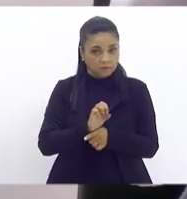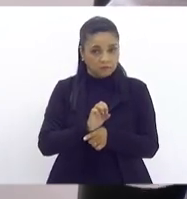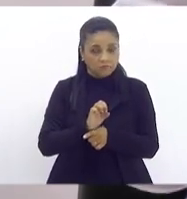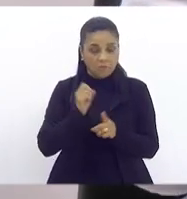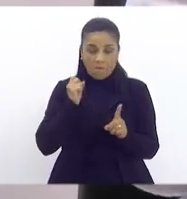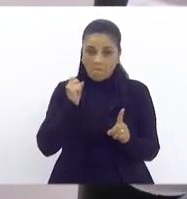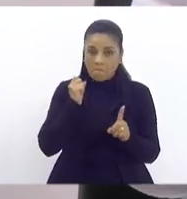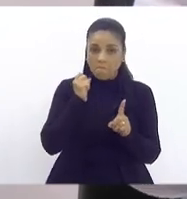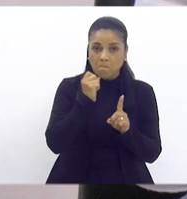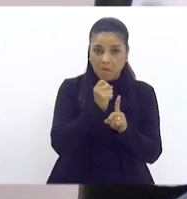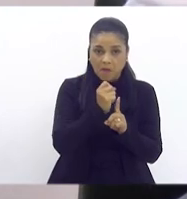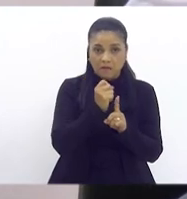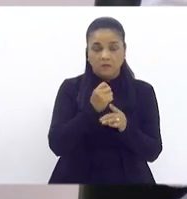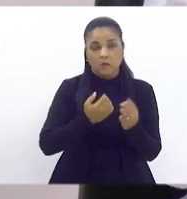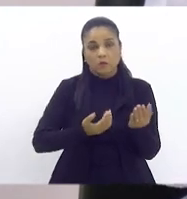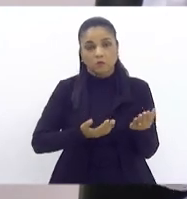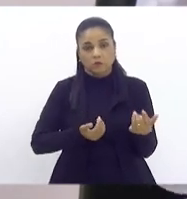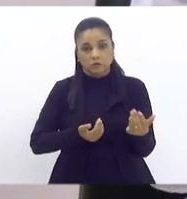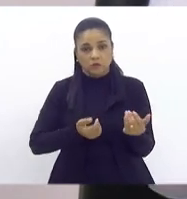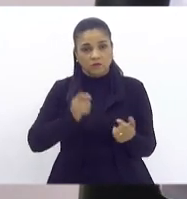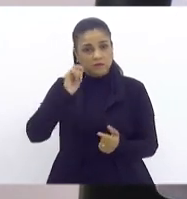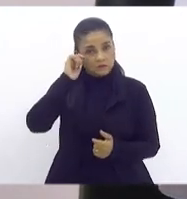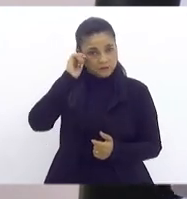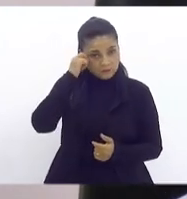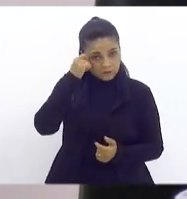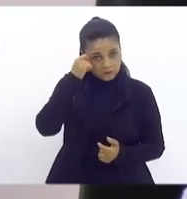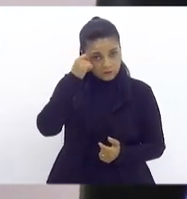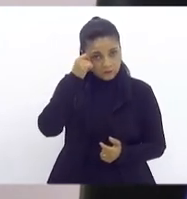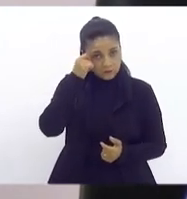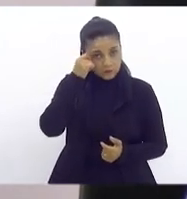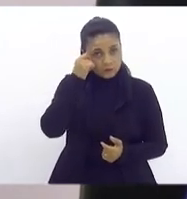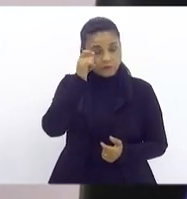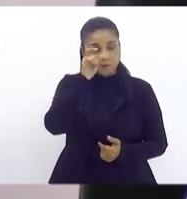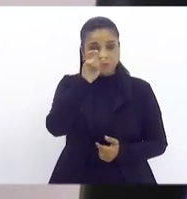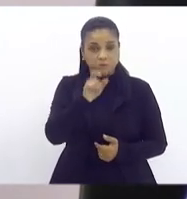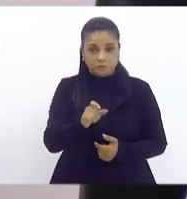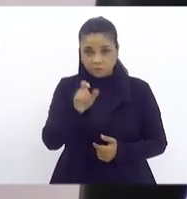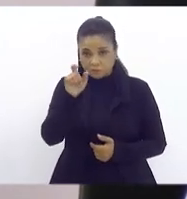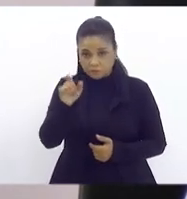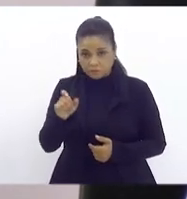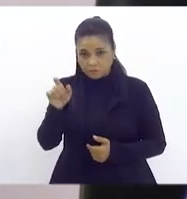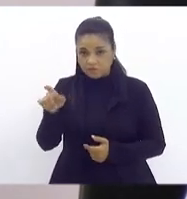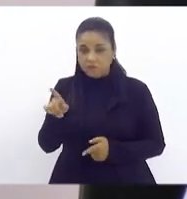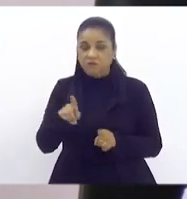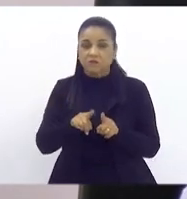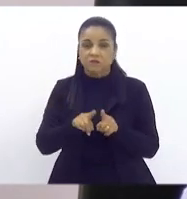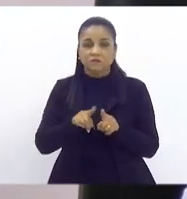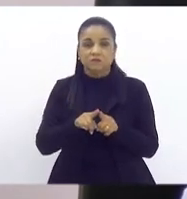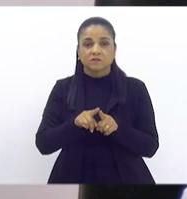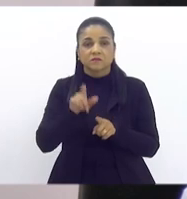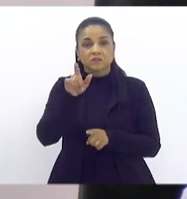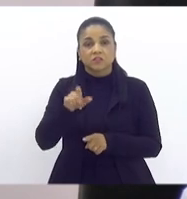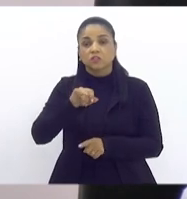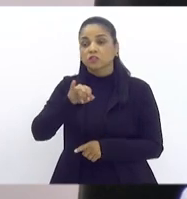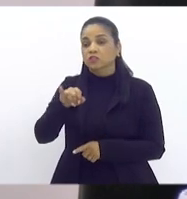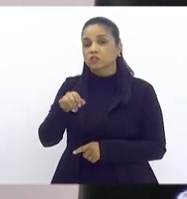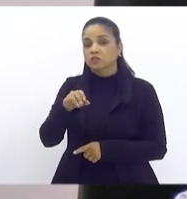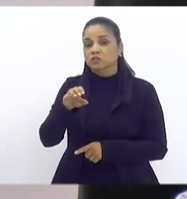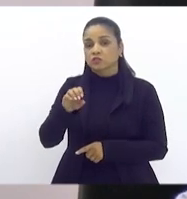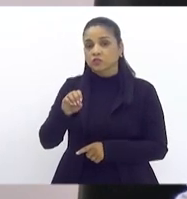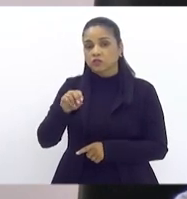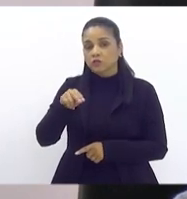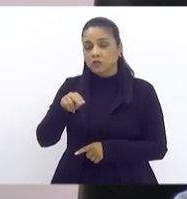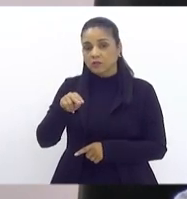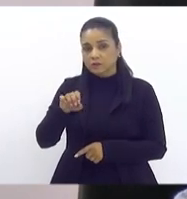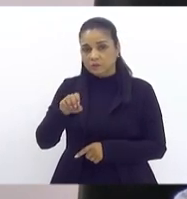assassina um jovem negro eh uma pessoa negra como vimos no caso de George Floyd